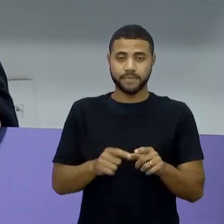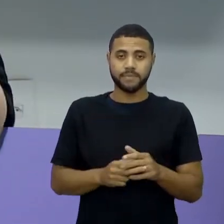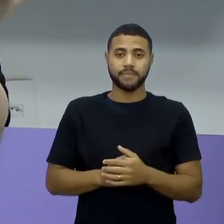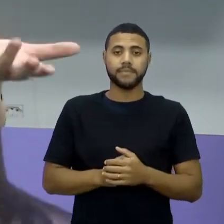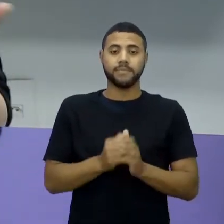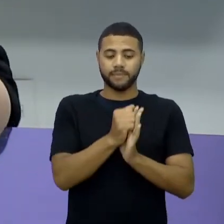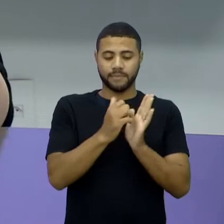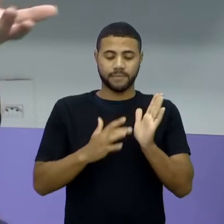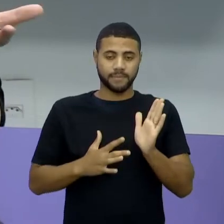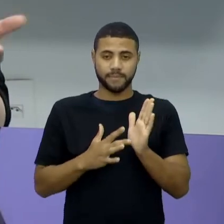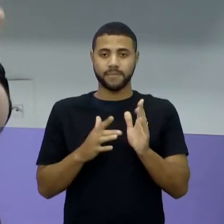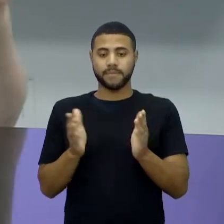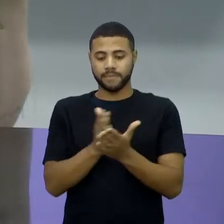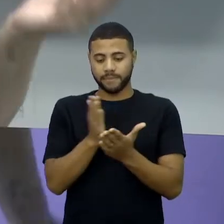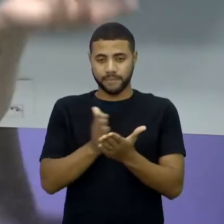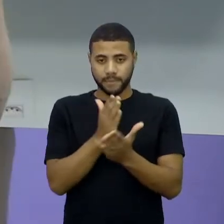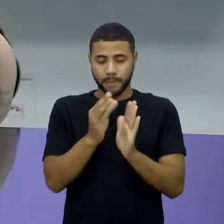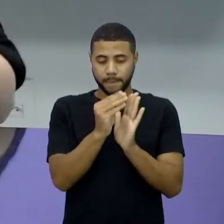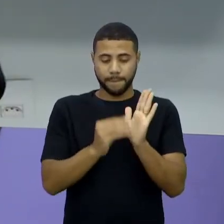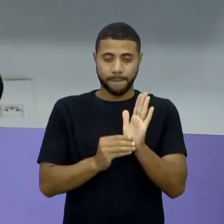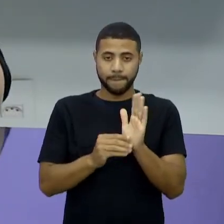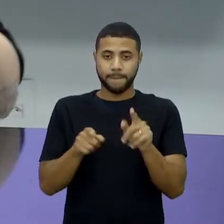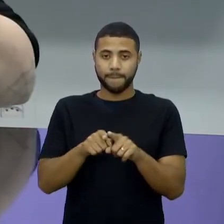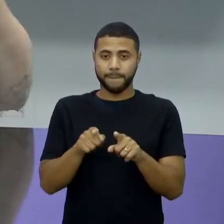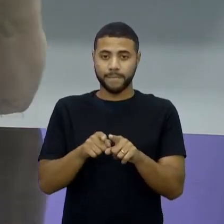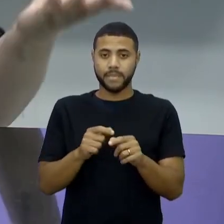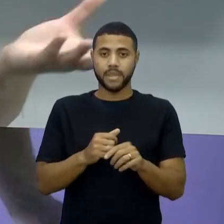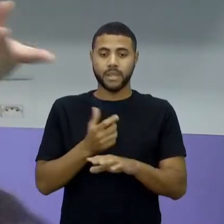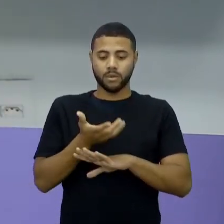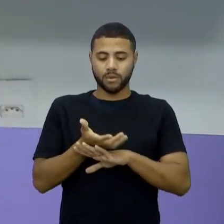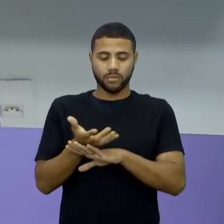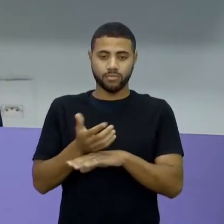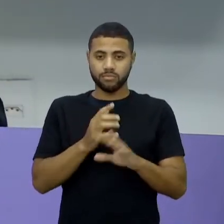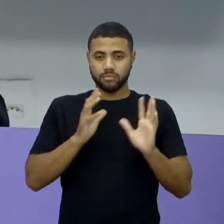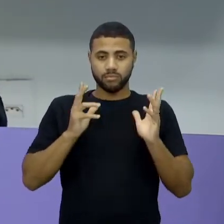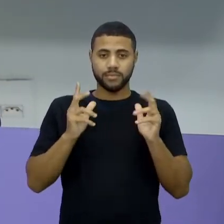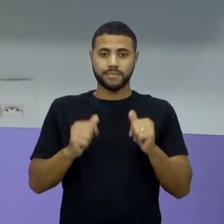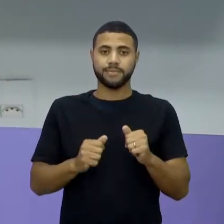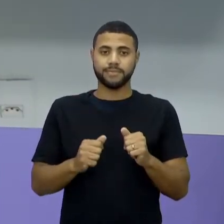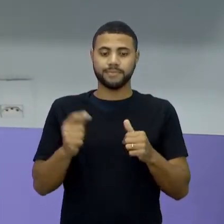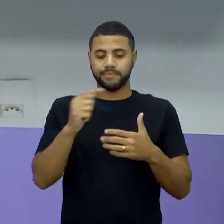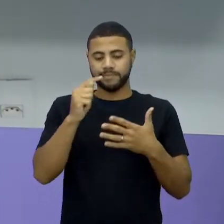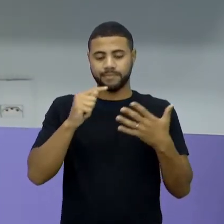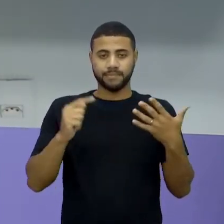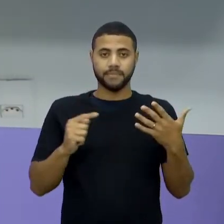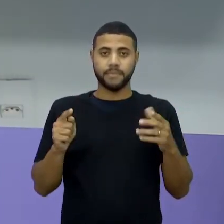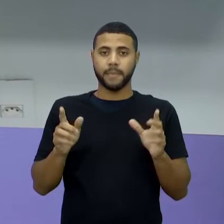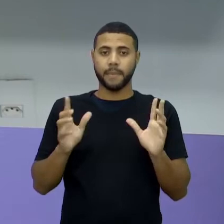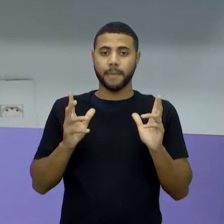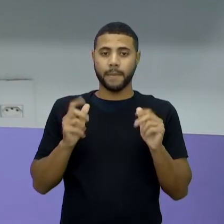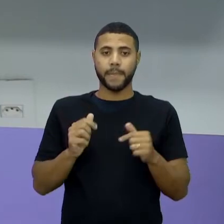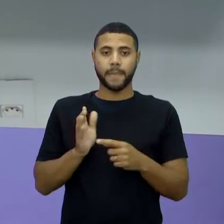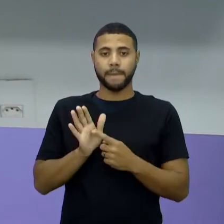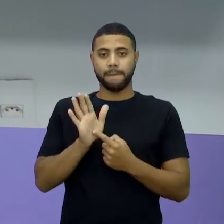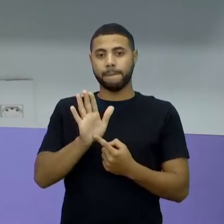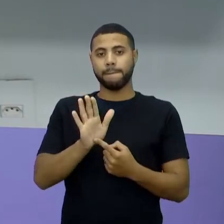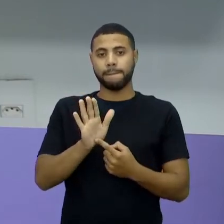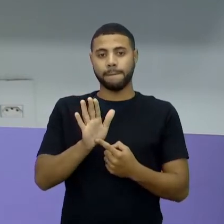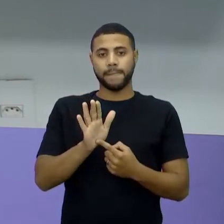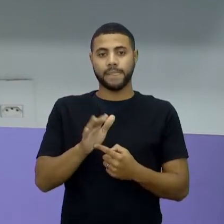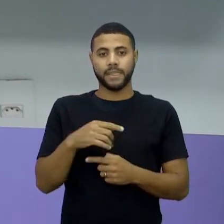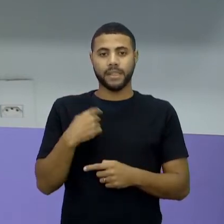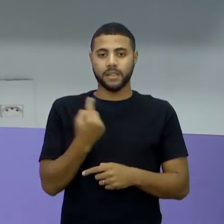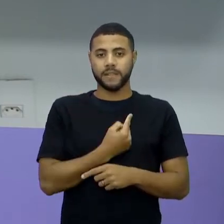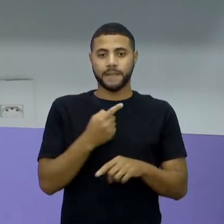curricular e, logicamente, com todos os componentes, né? Que fizeram parte dessa unidade curricular, inclusive